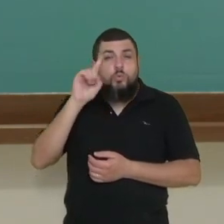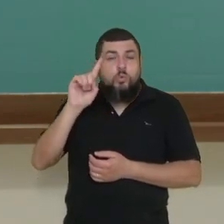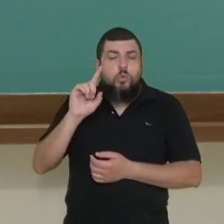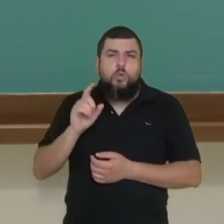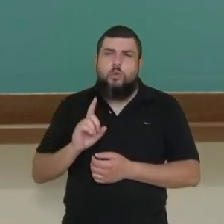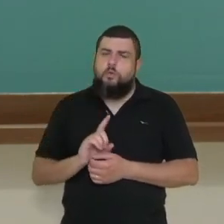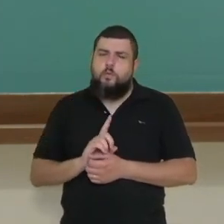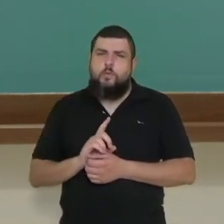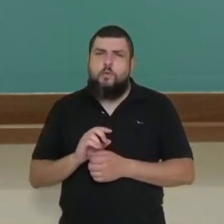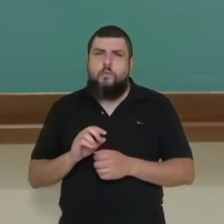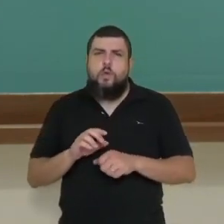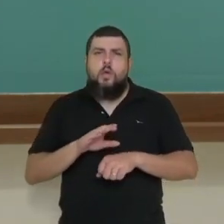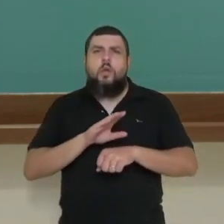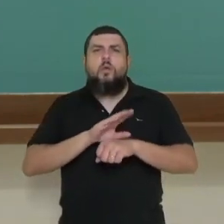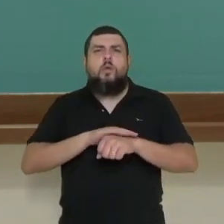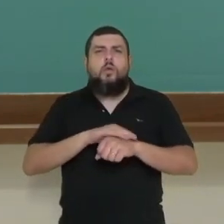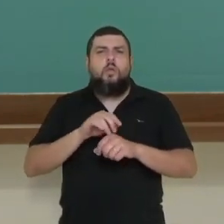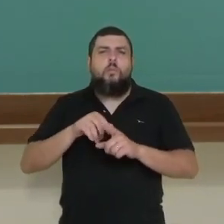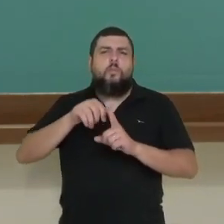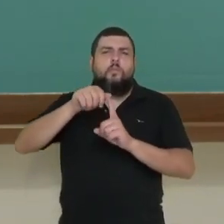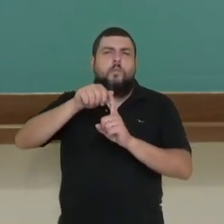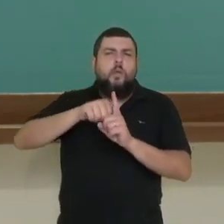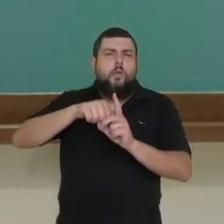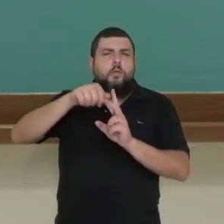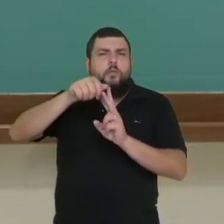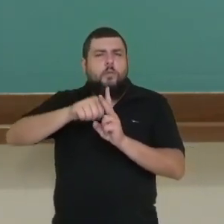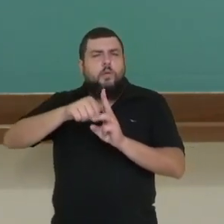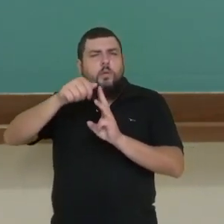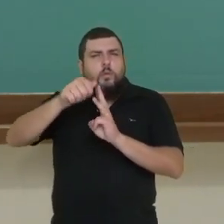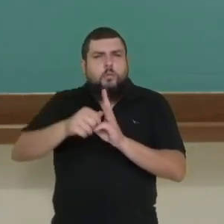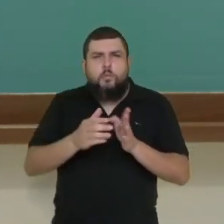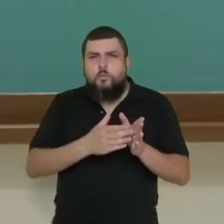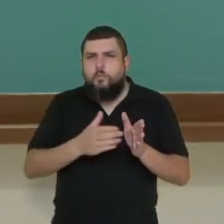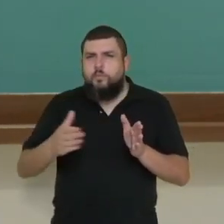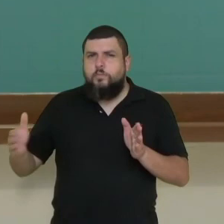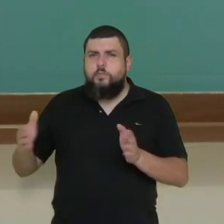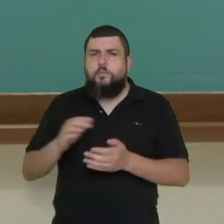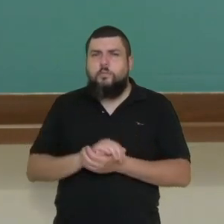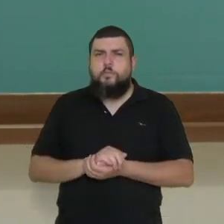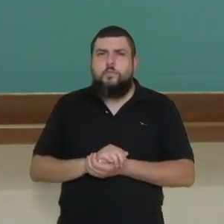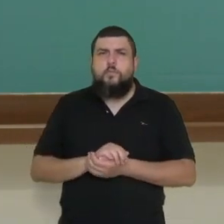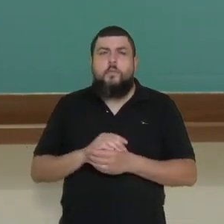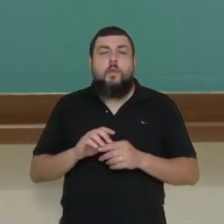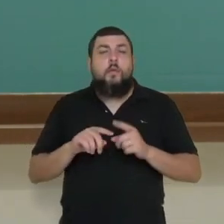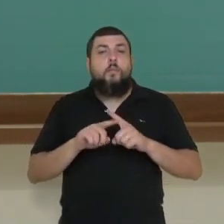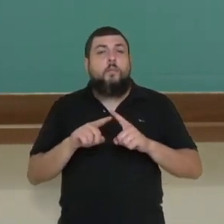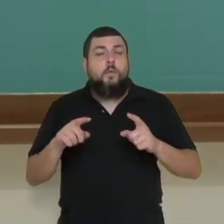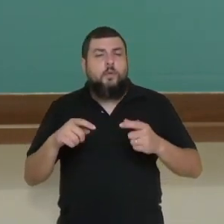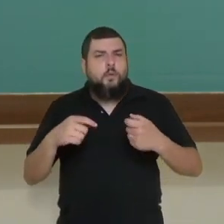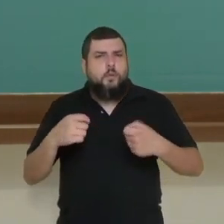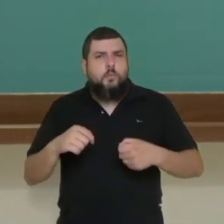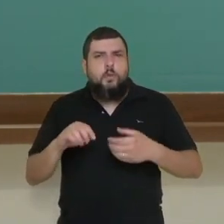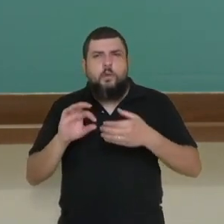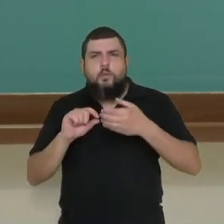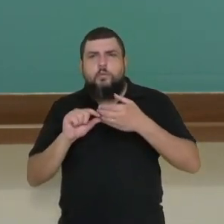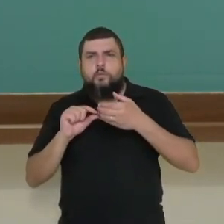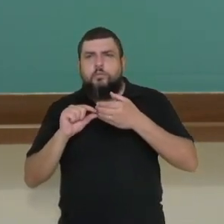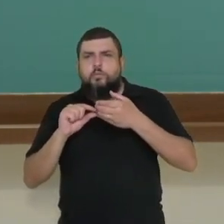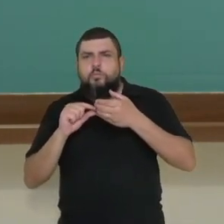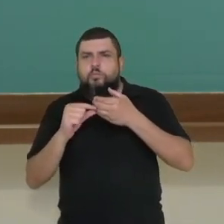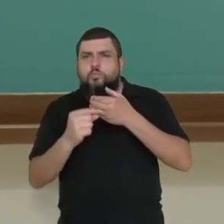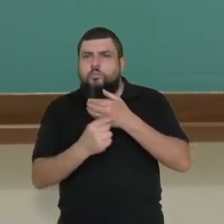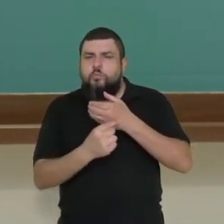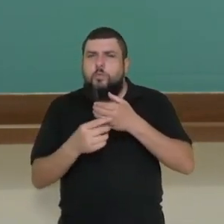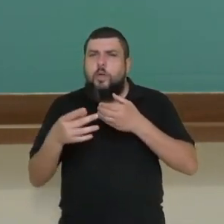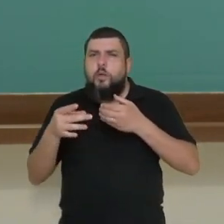intervalo maior de tempo que você vai conseguir fazer essa observação, tá? Para tanto, tem que ter as medidas todas adequadas aí para